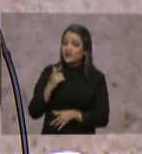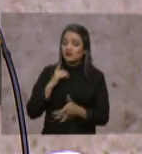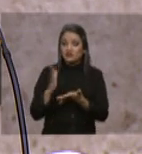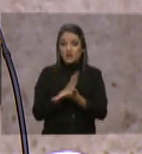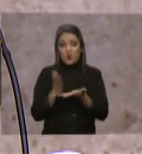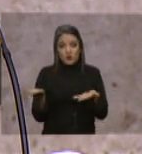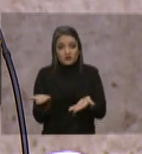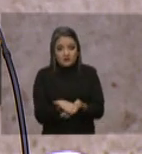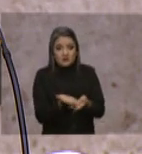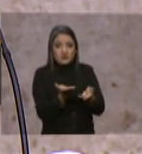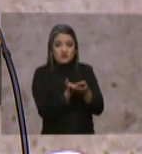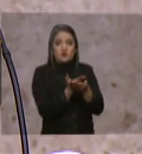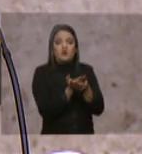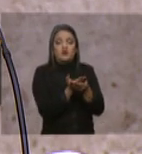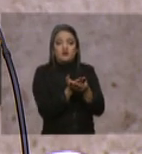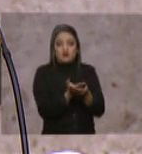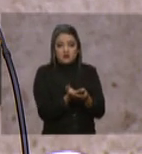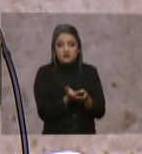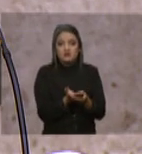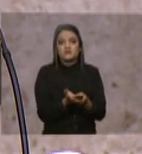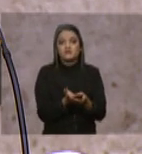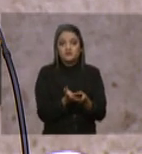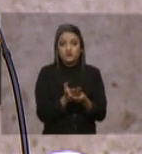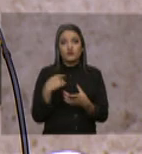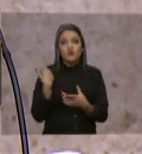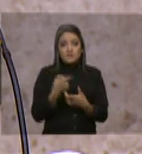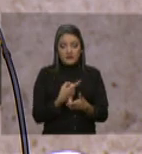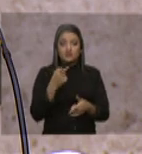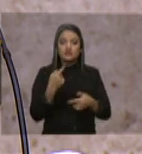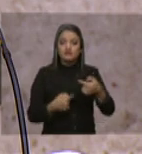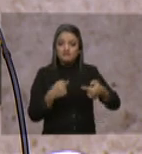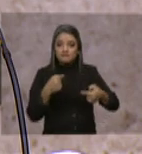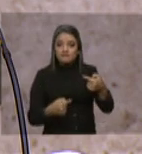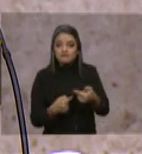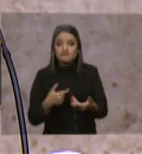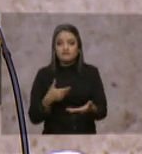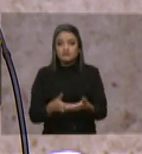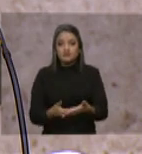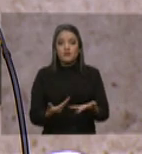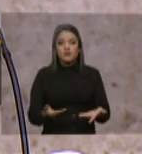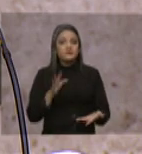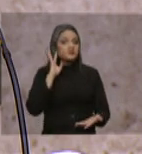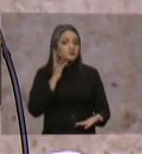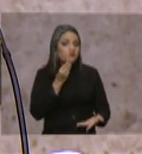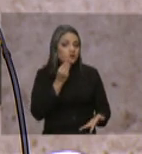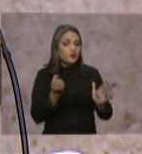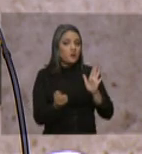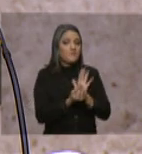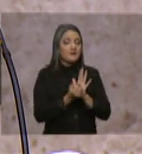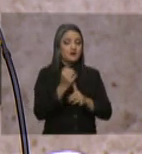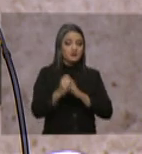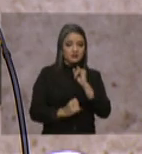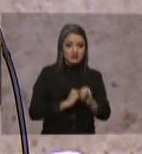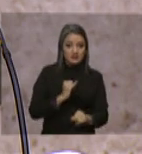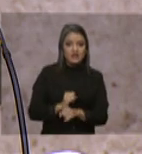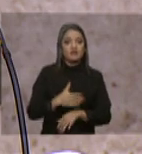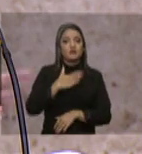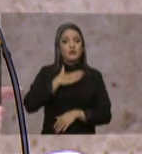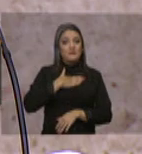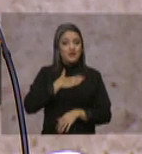ações que eu espero que possamos enfrentar em breve temos uma Ministro e Marco civil da internet uma minha